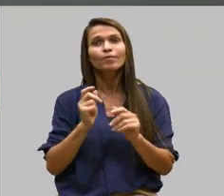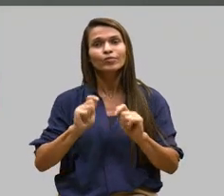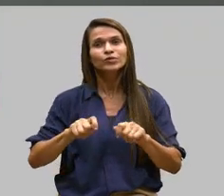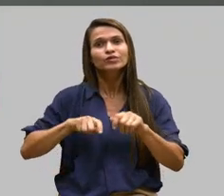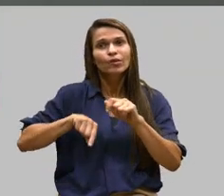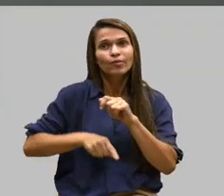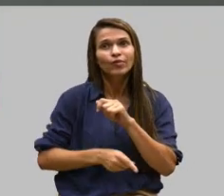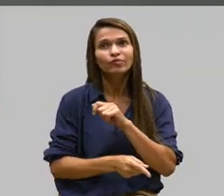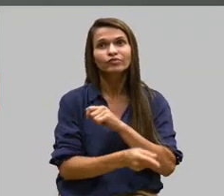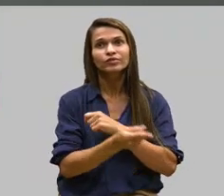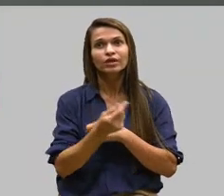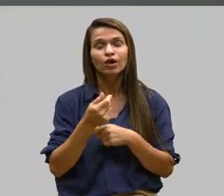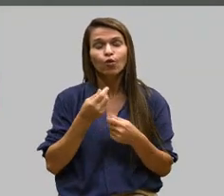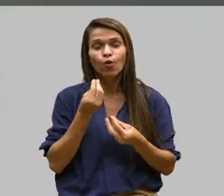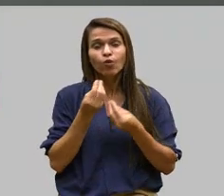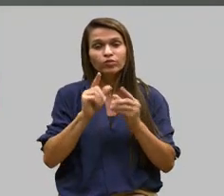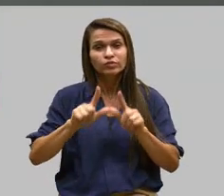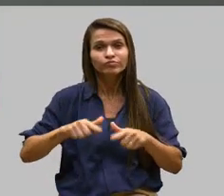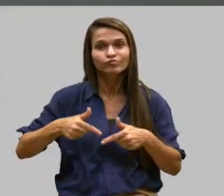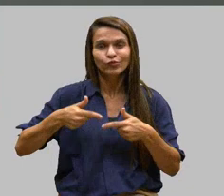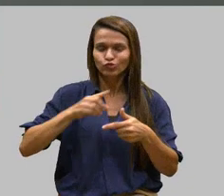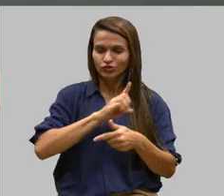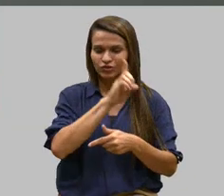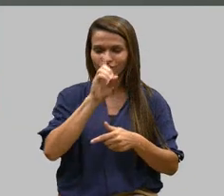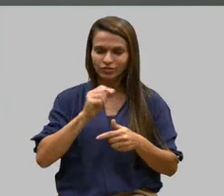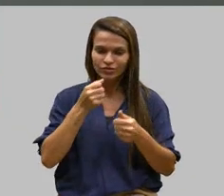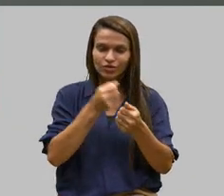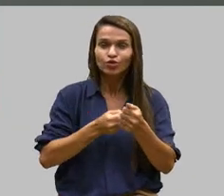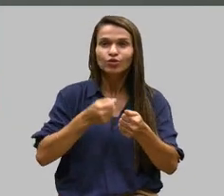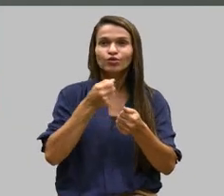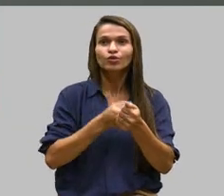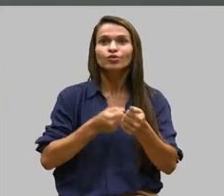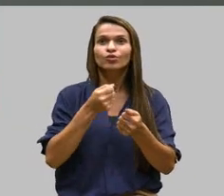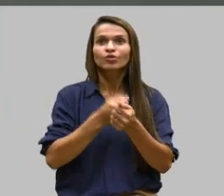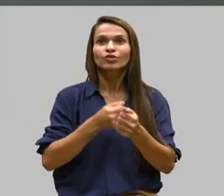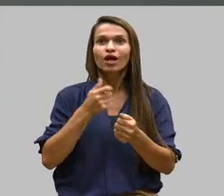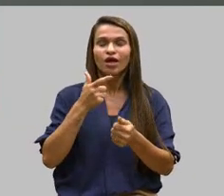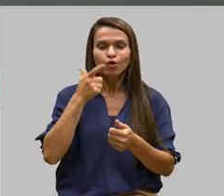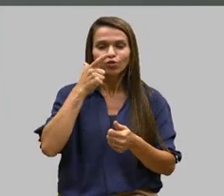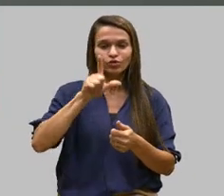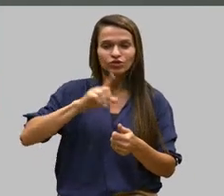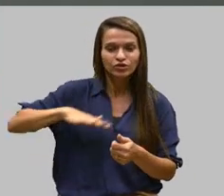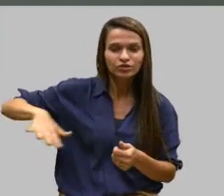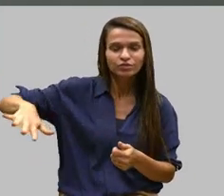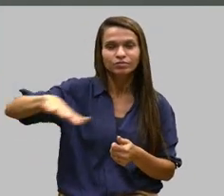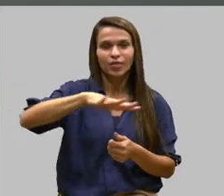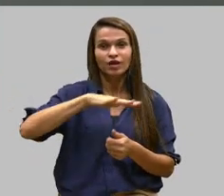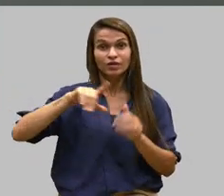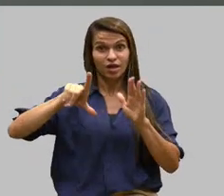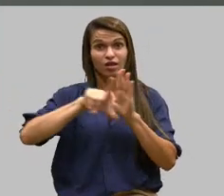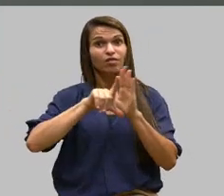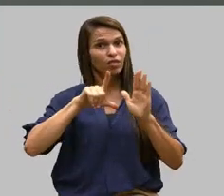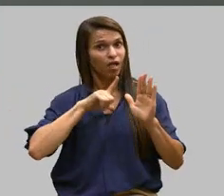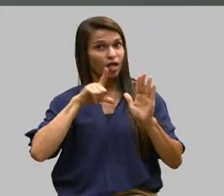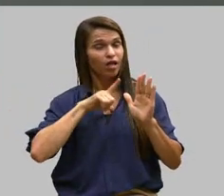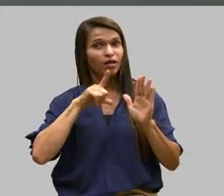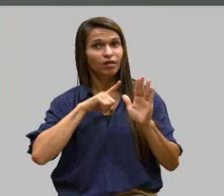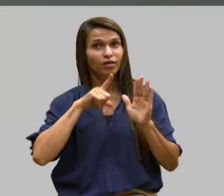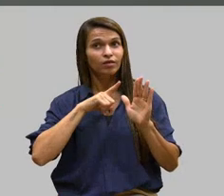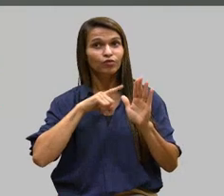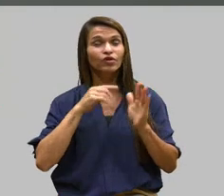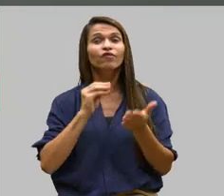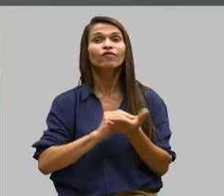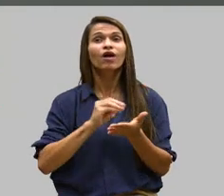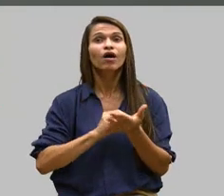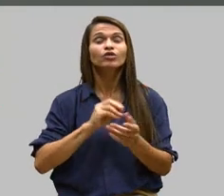cometem nós vamos agir que esse dia de luta é realmente eu acho que conquista de espaço que a legislação já existe o que